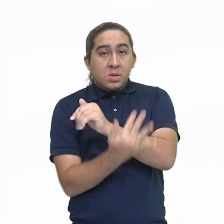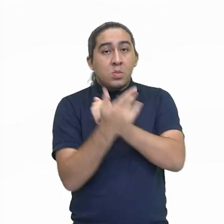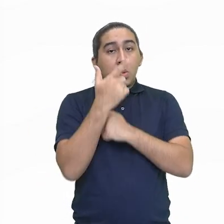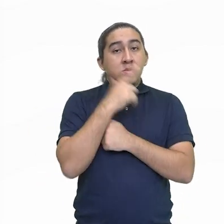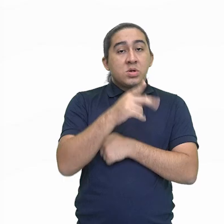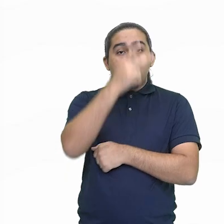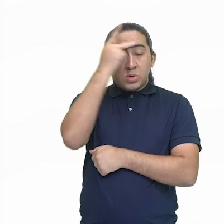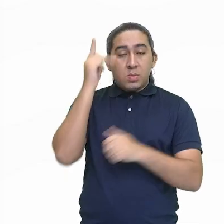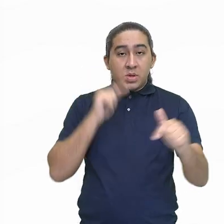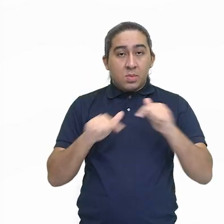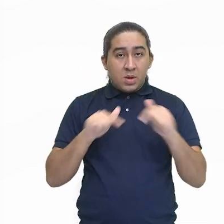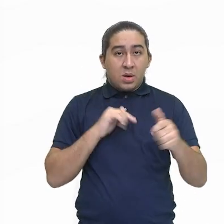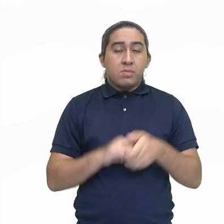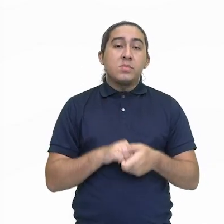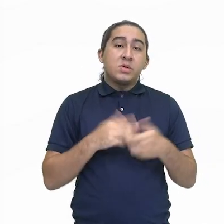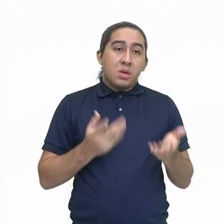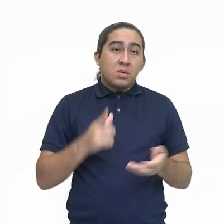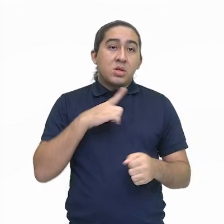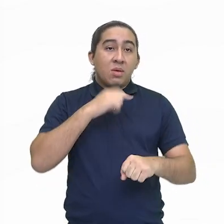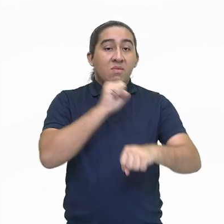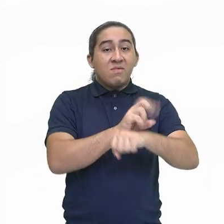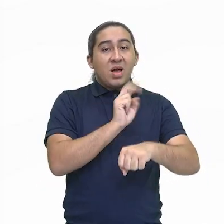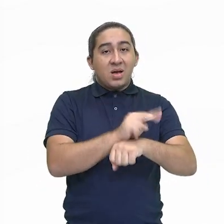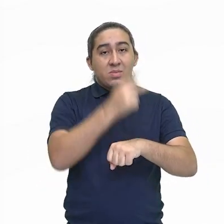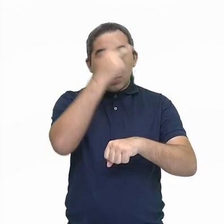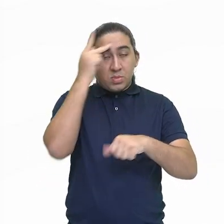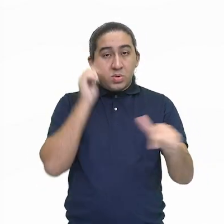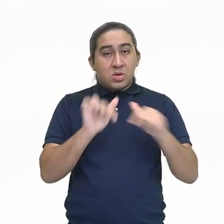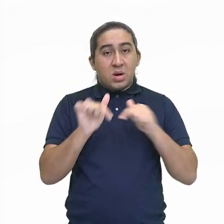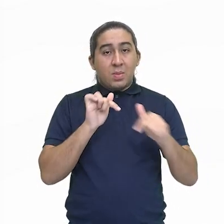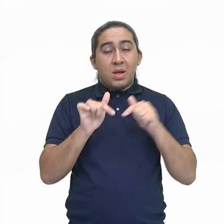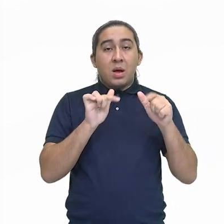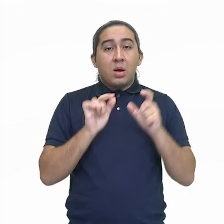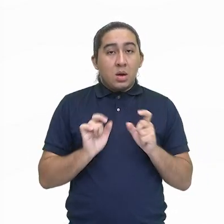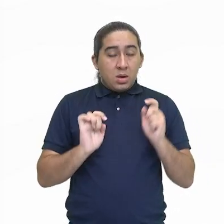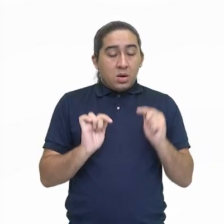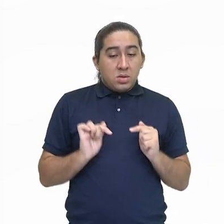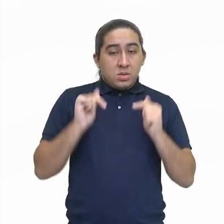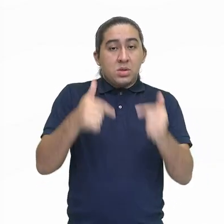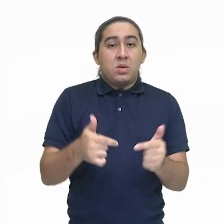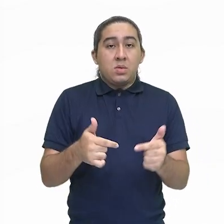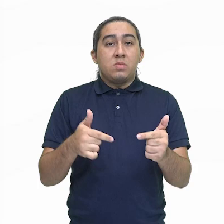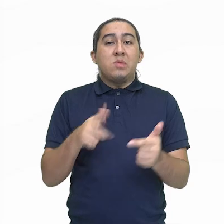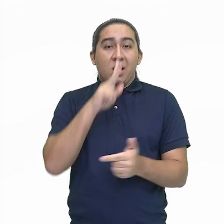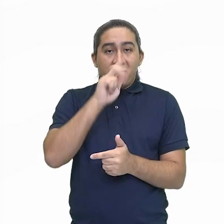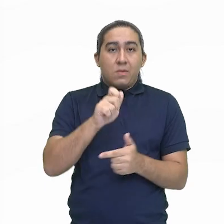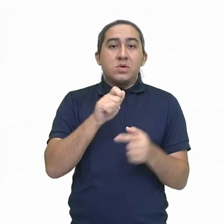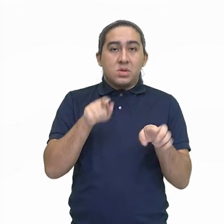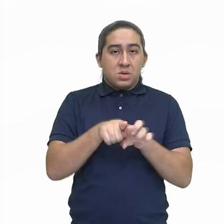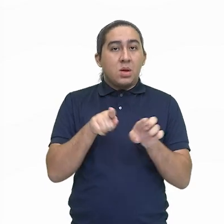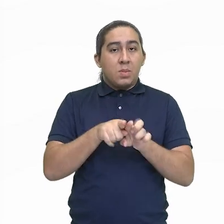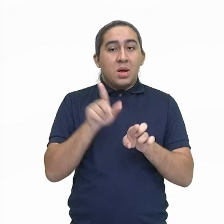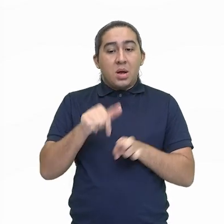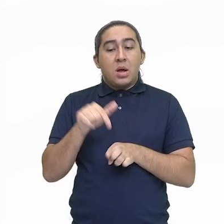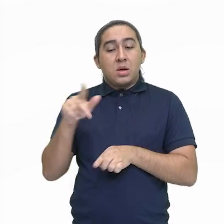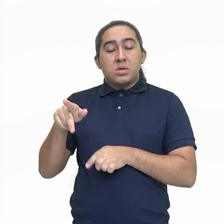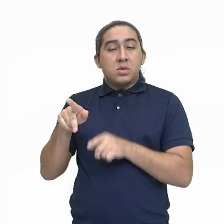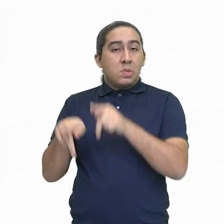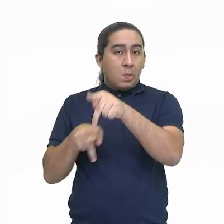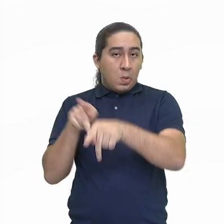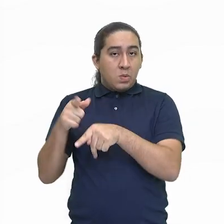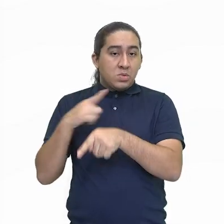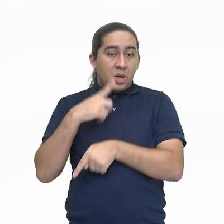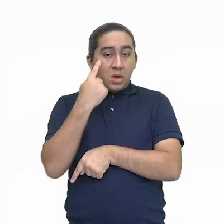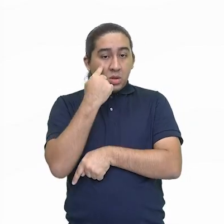uma demanda por mão de obra, né? E aí acaba se tornando ali fator atrativo para esses